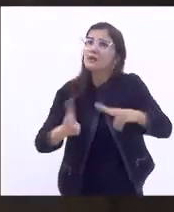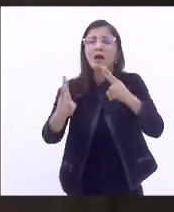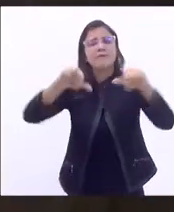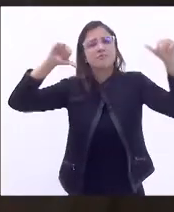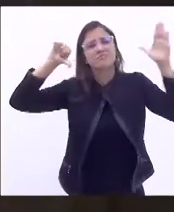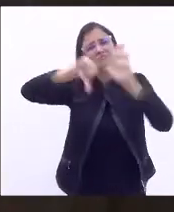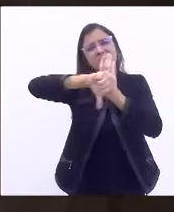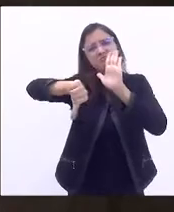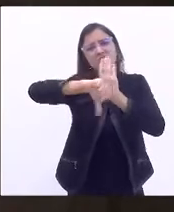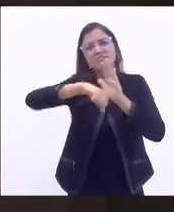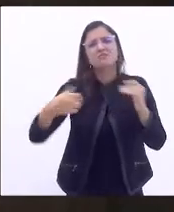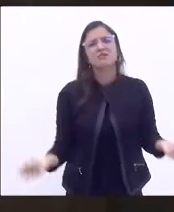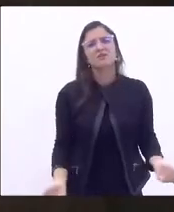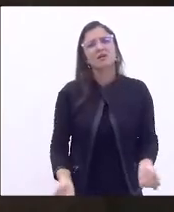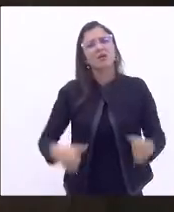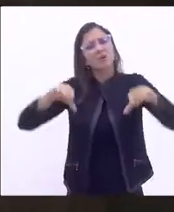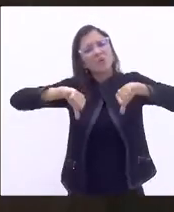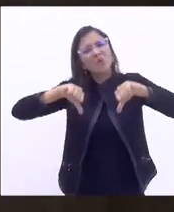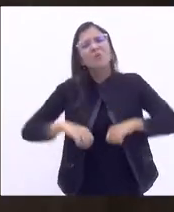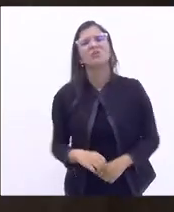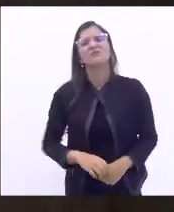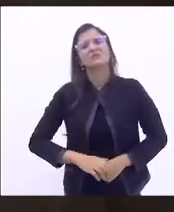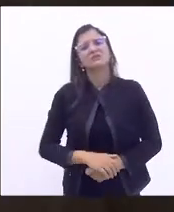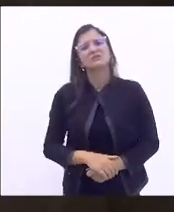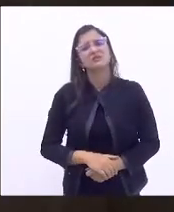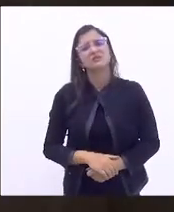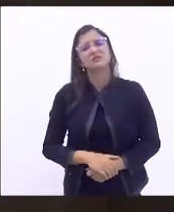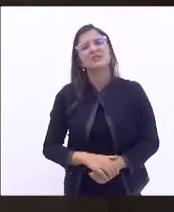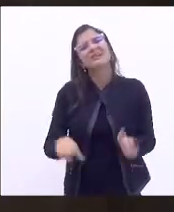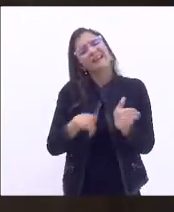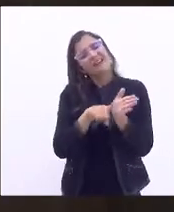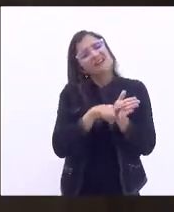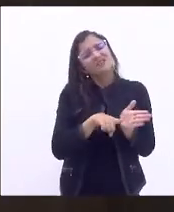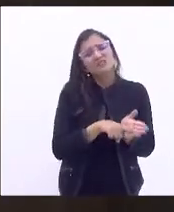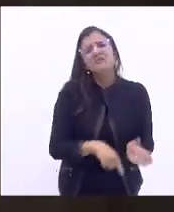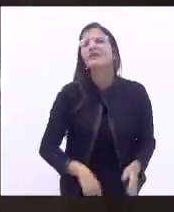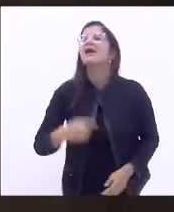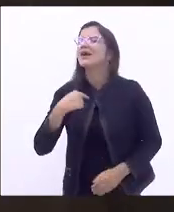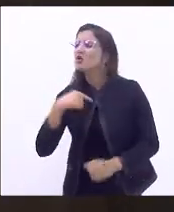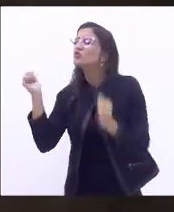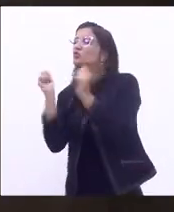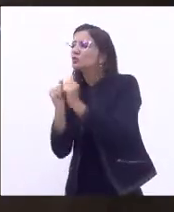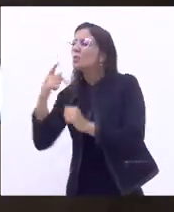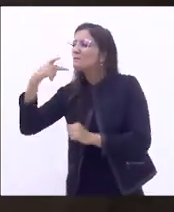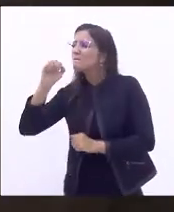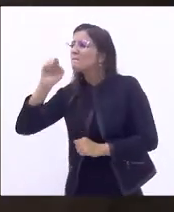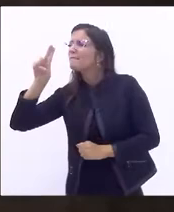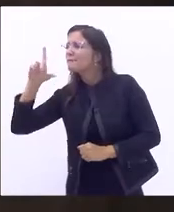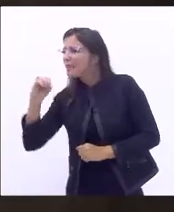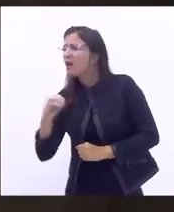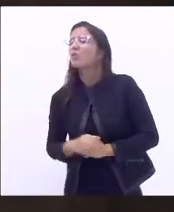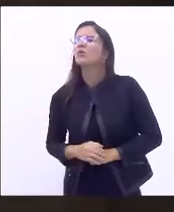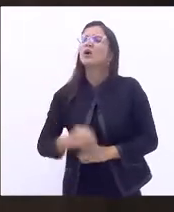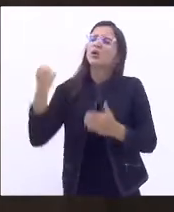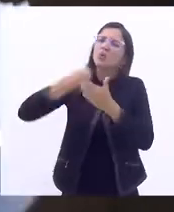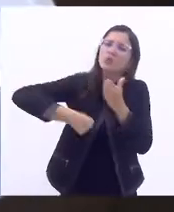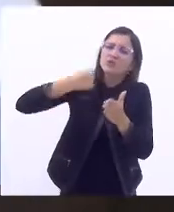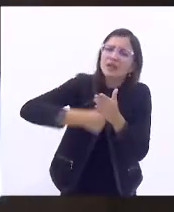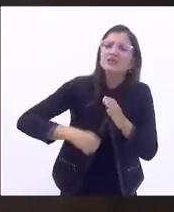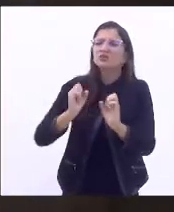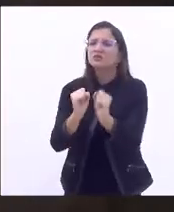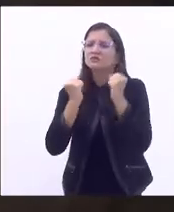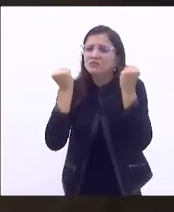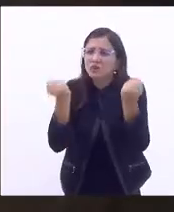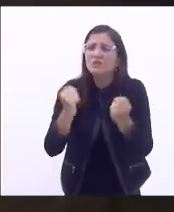passado, queriam colocar o lixão de paciência. Eu, deputado Luiz Paulo, lutamos bravamente contra aquele absurdo. Não deixamos botar o